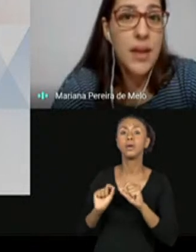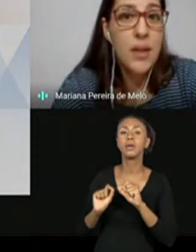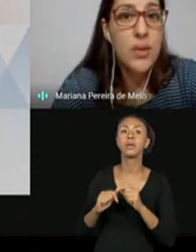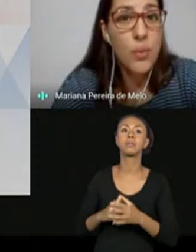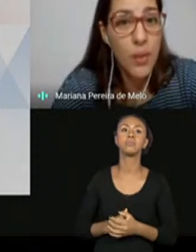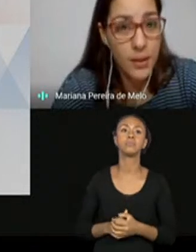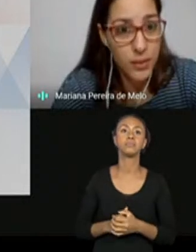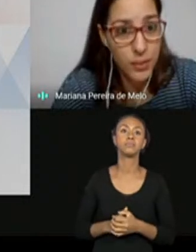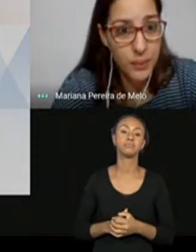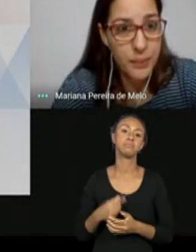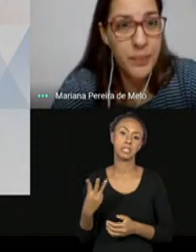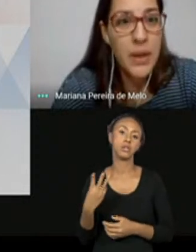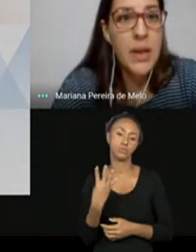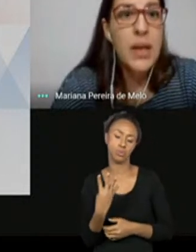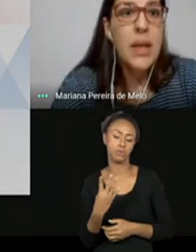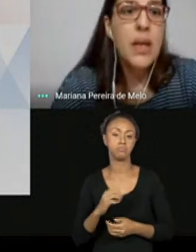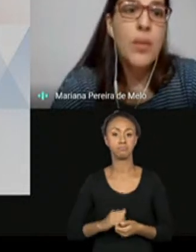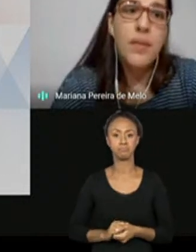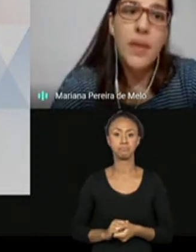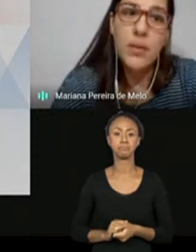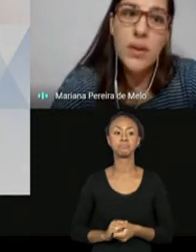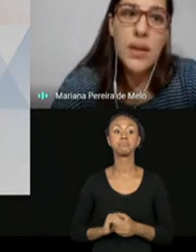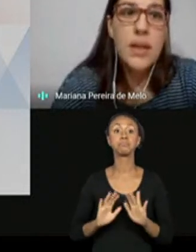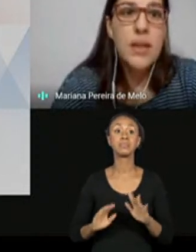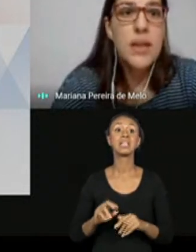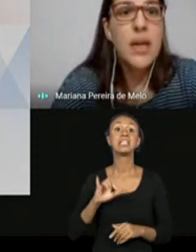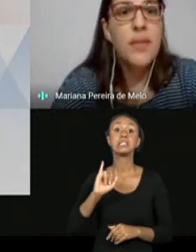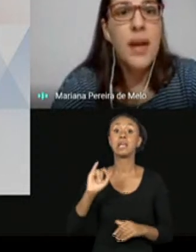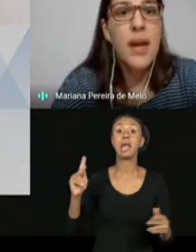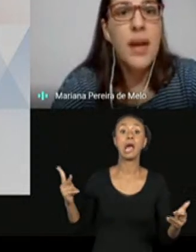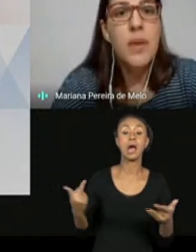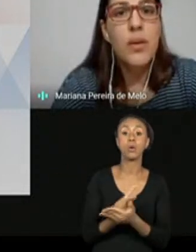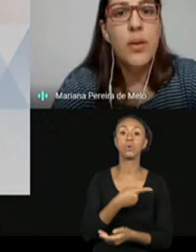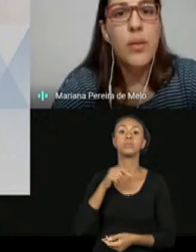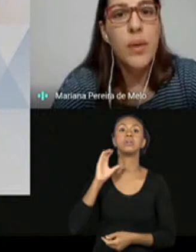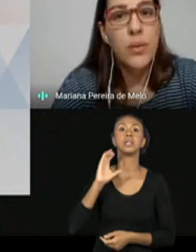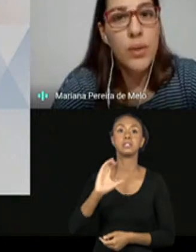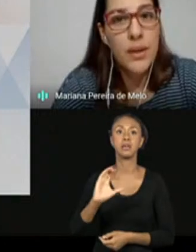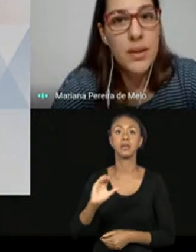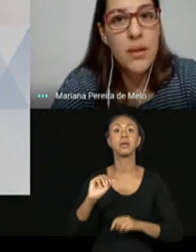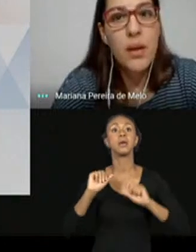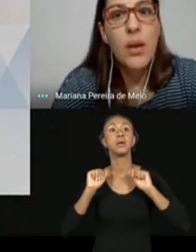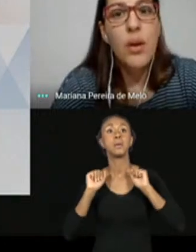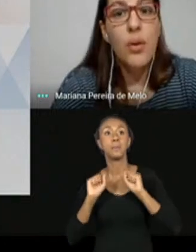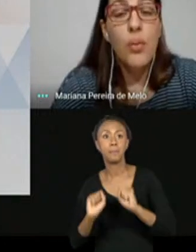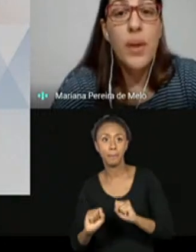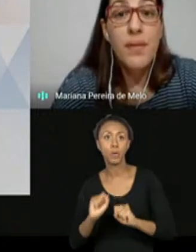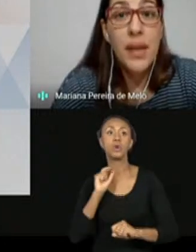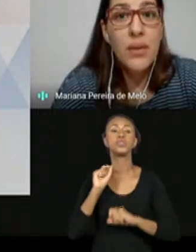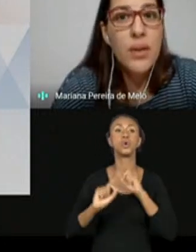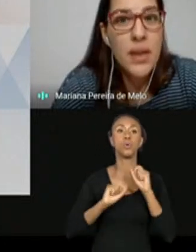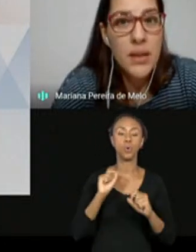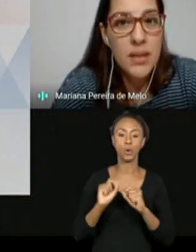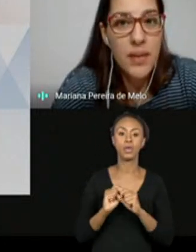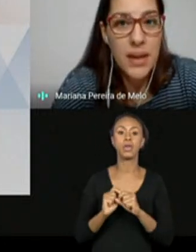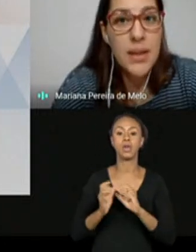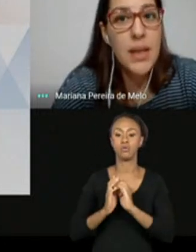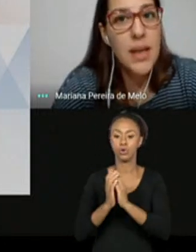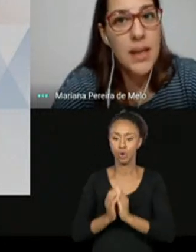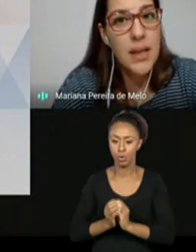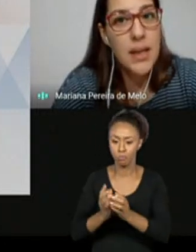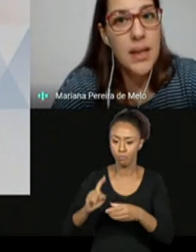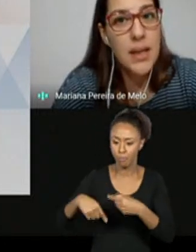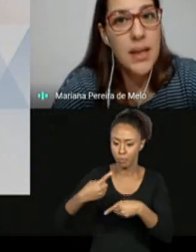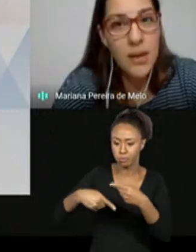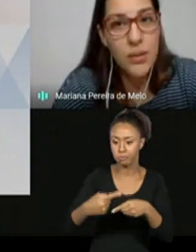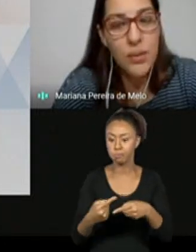né, 3 ou 4. E o evento C, sair face menor ou igual a 2. O evento que satisfaz